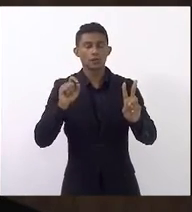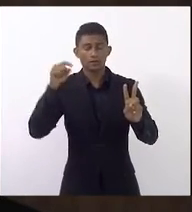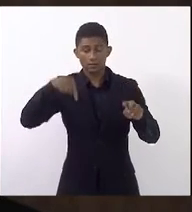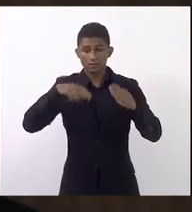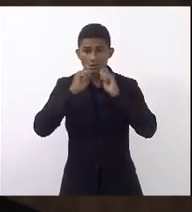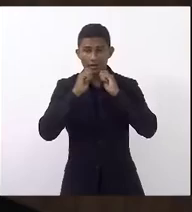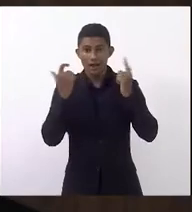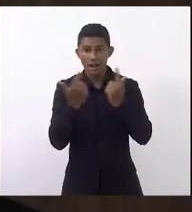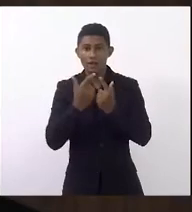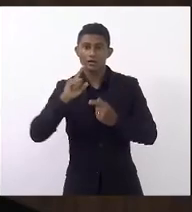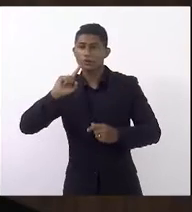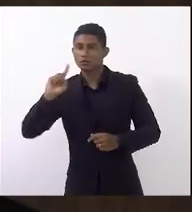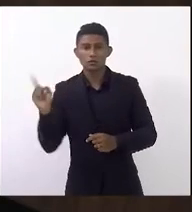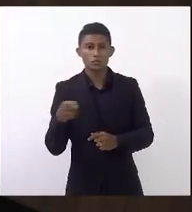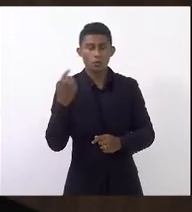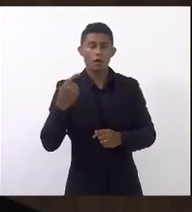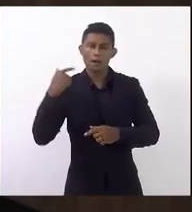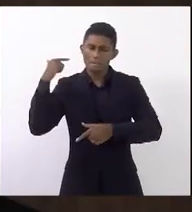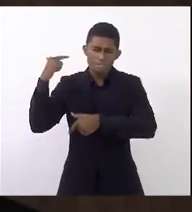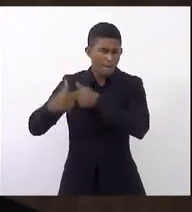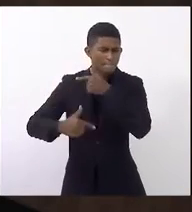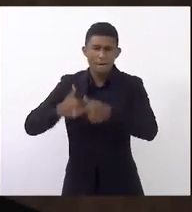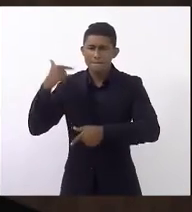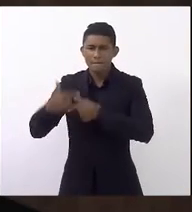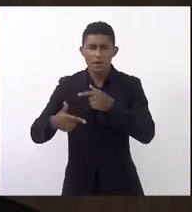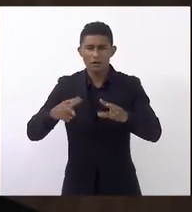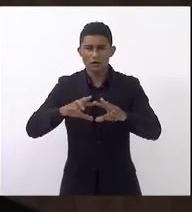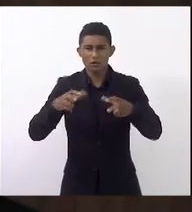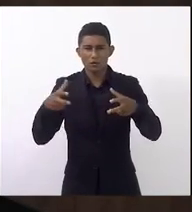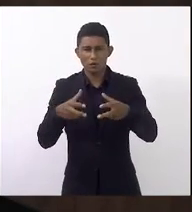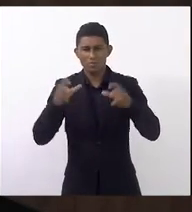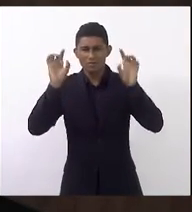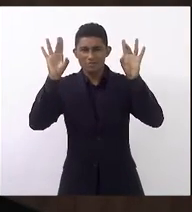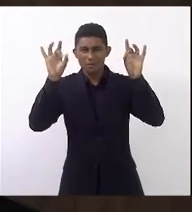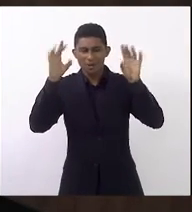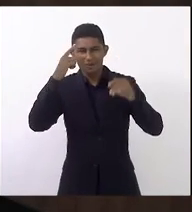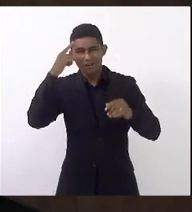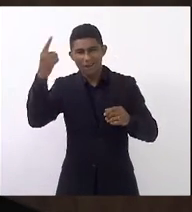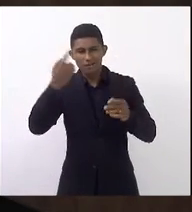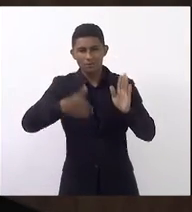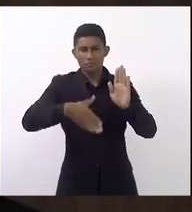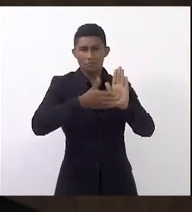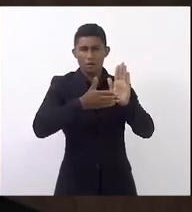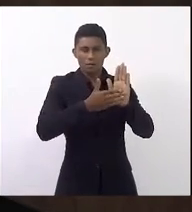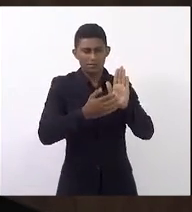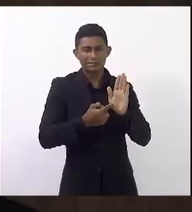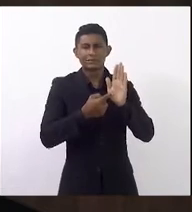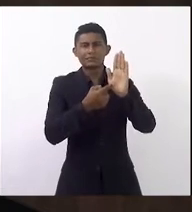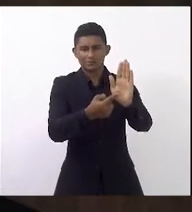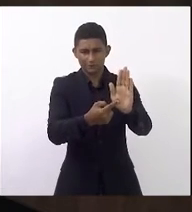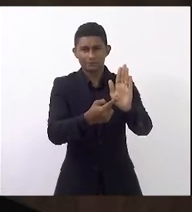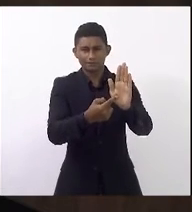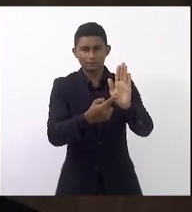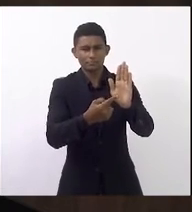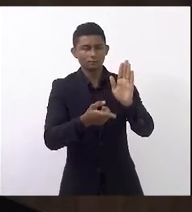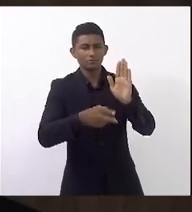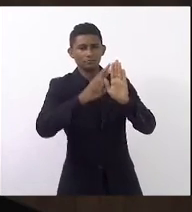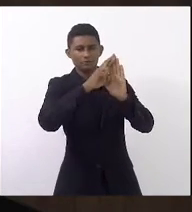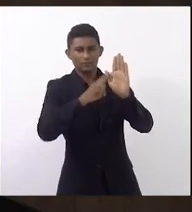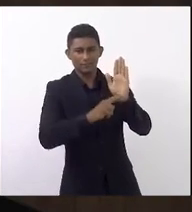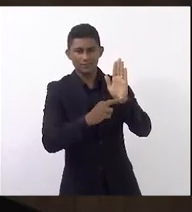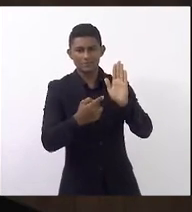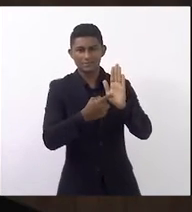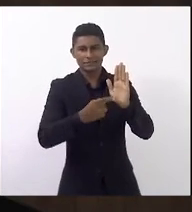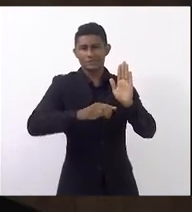Legislativa, um trabalho de grande fôlego em uma comissão especial, que apresentou uma proposta que avança a regulação dos serviços públicos